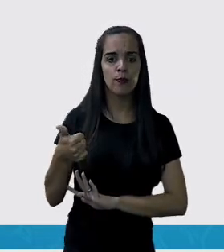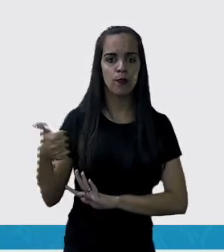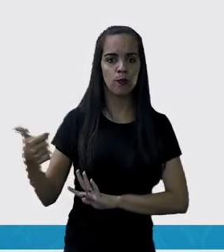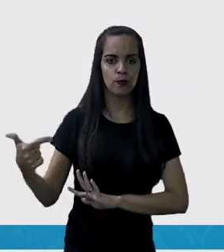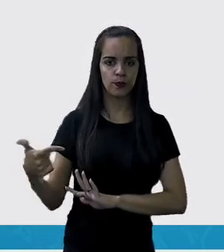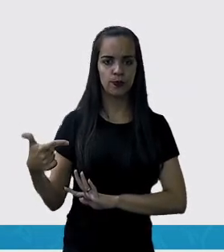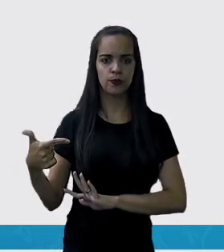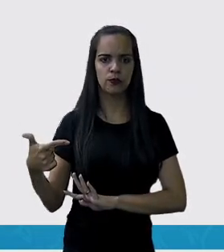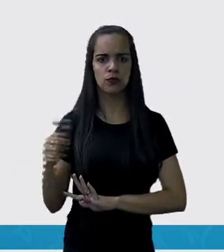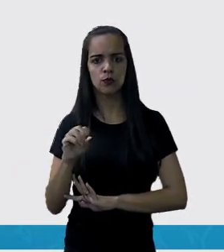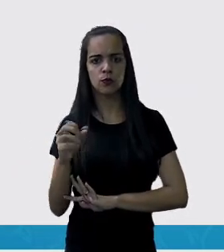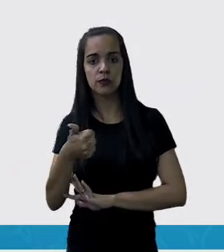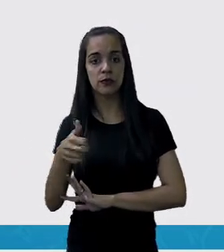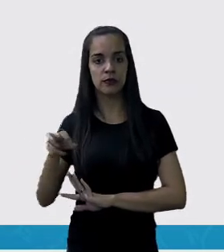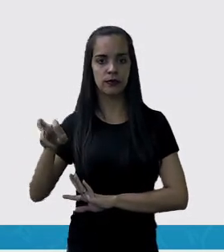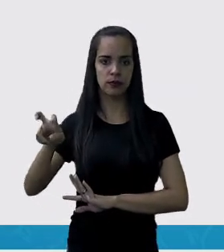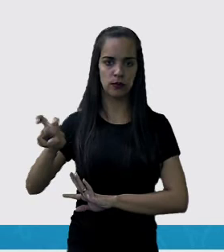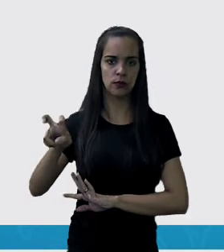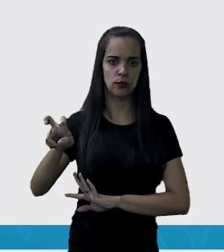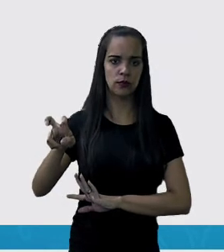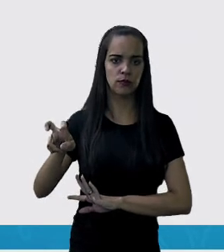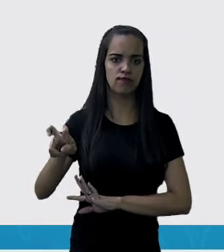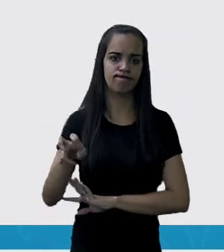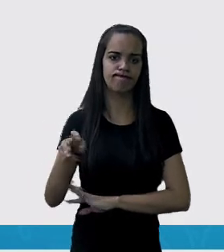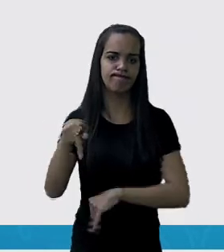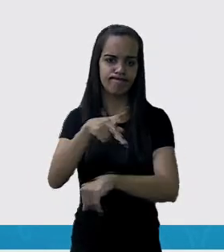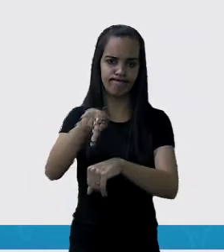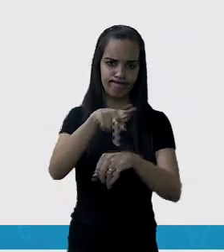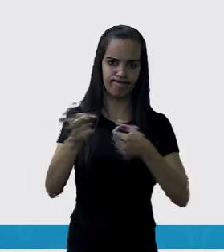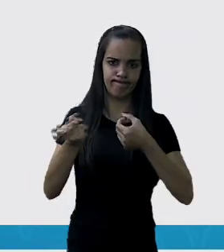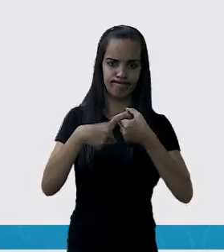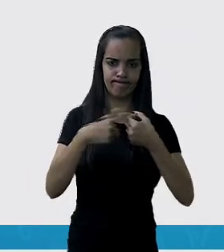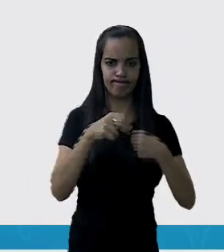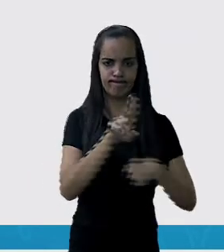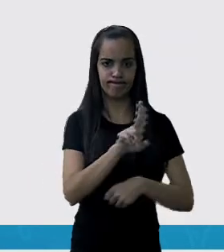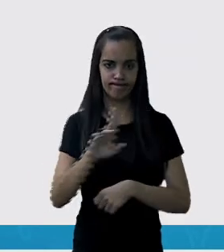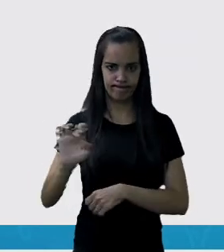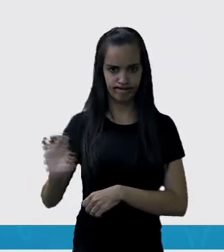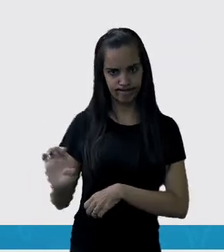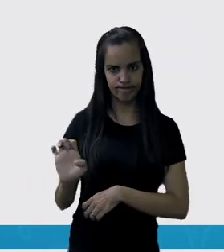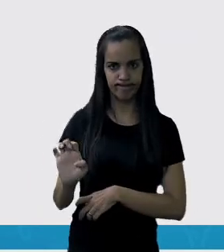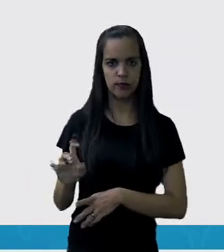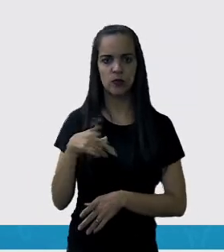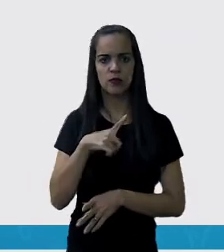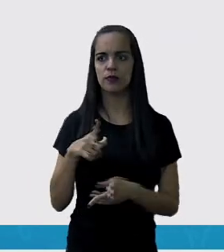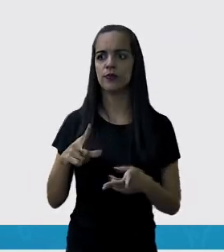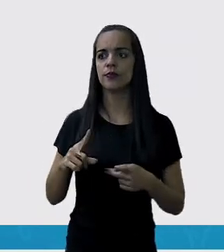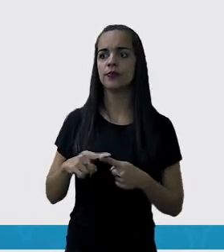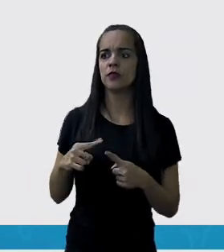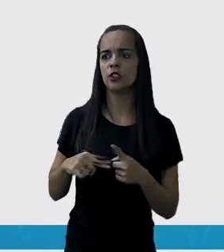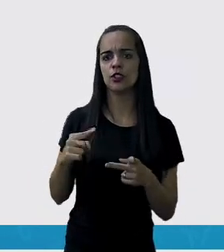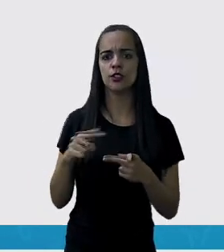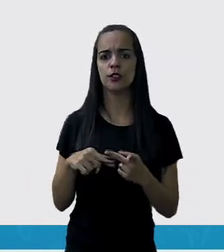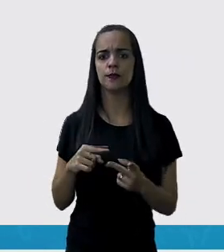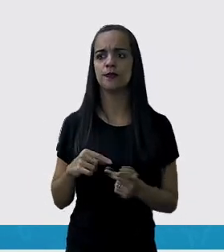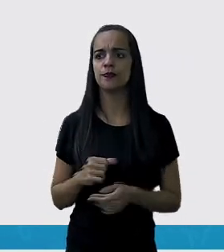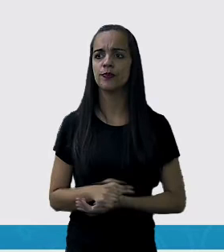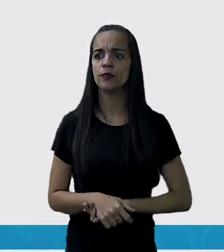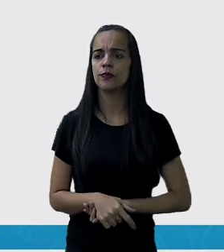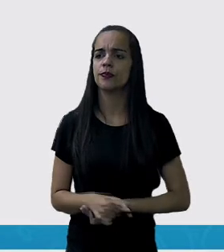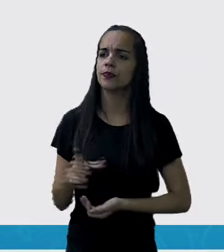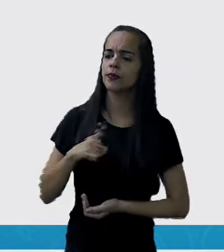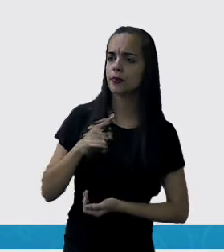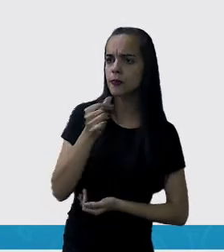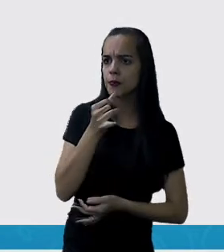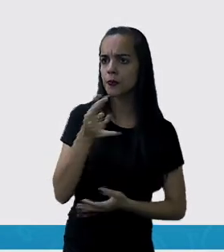União Europeia adotando uma moeda única, né,